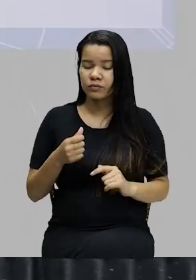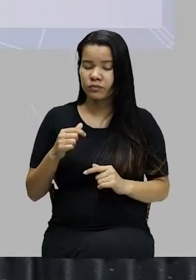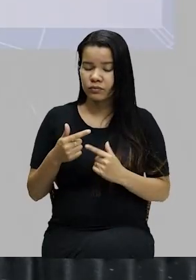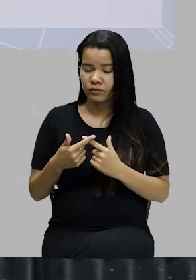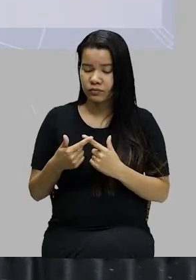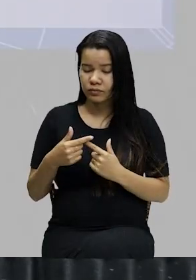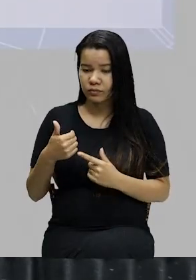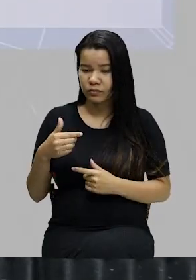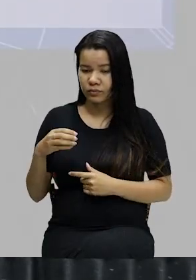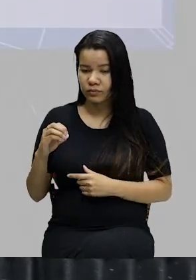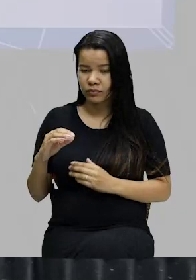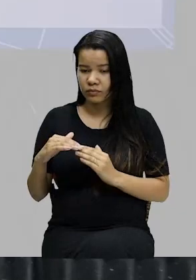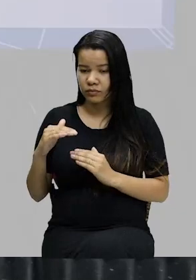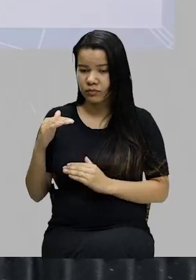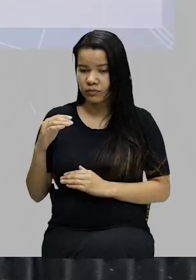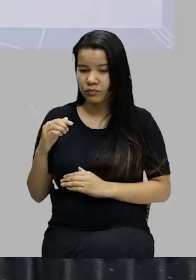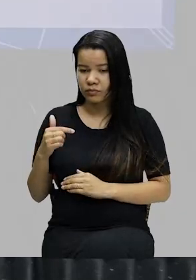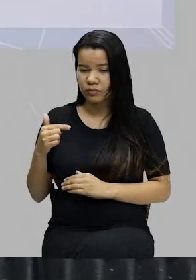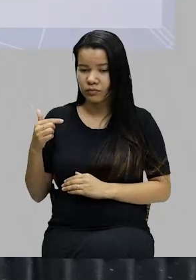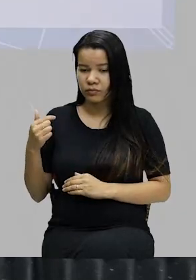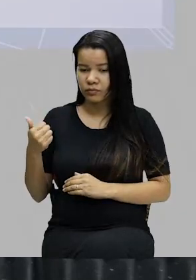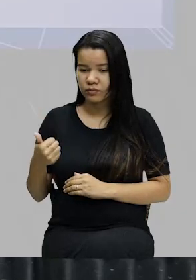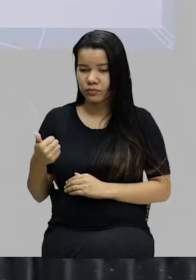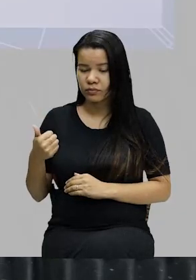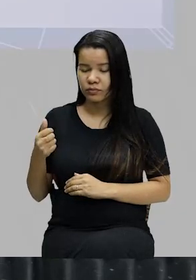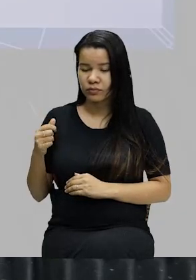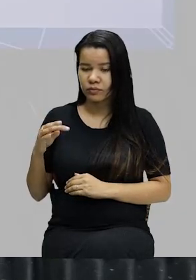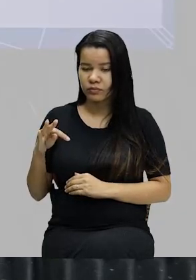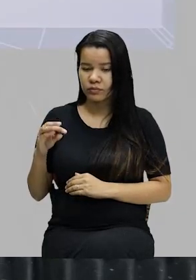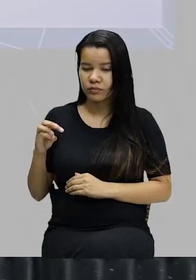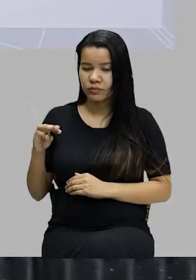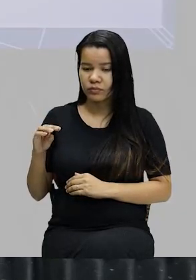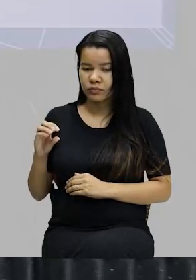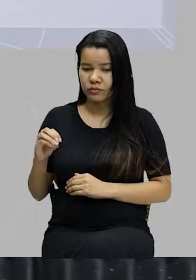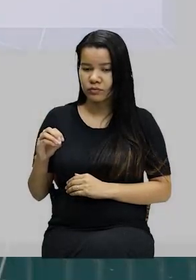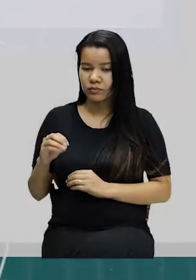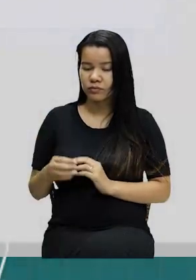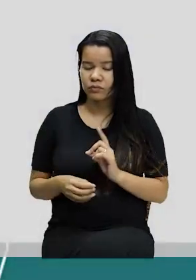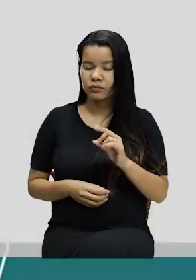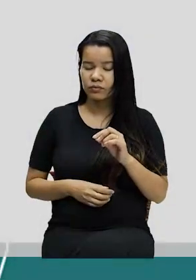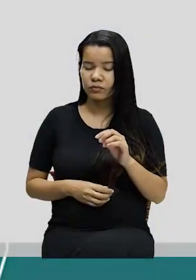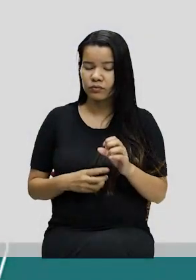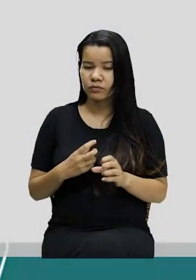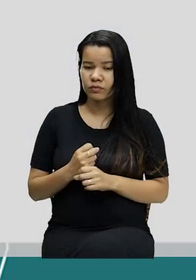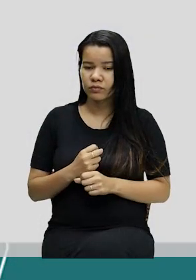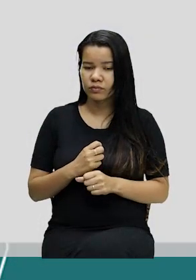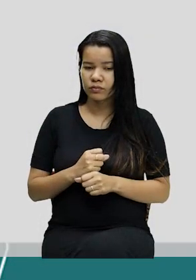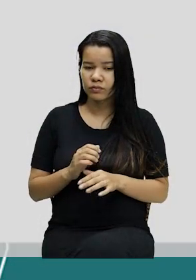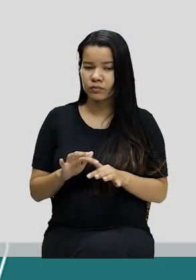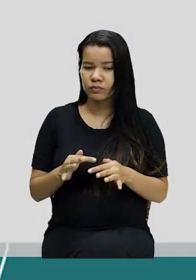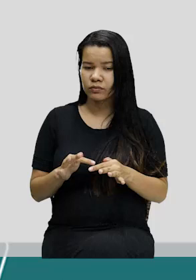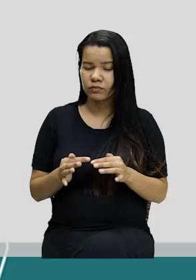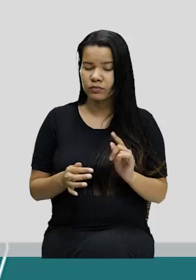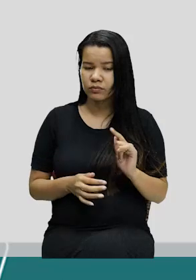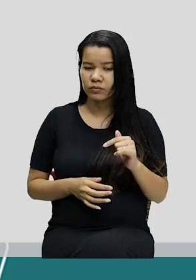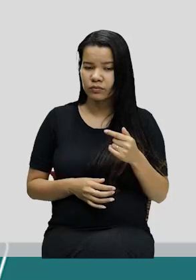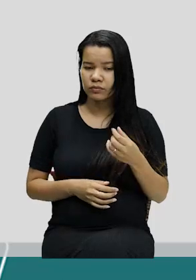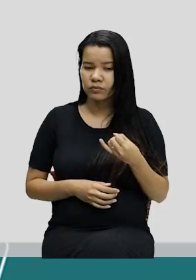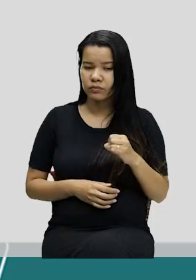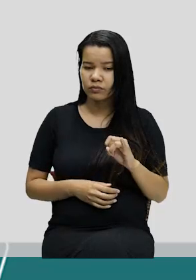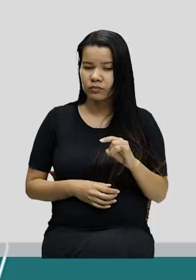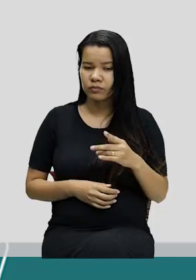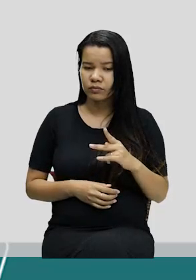21 átomos de potássio. Um cálculo bem simples. Mas outro, se a sua